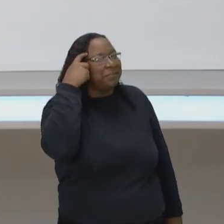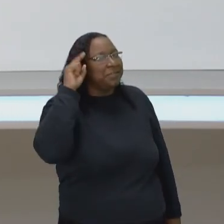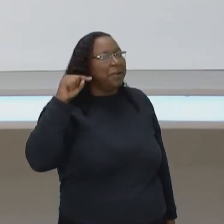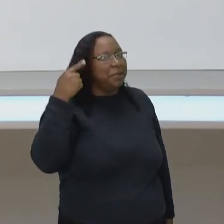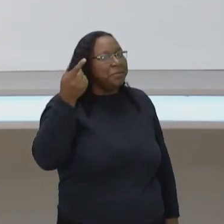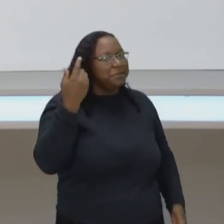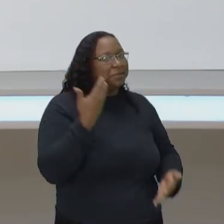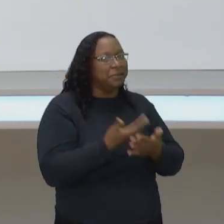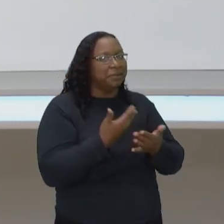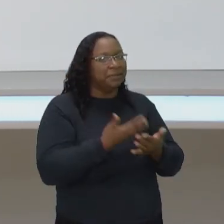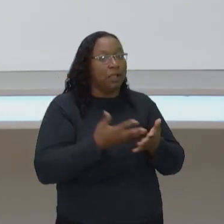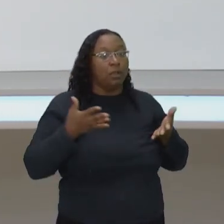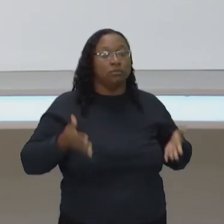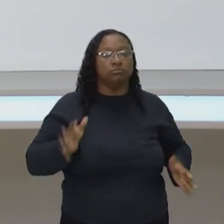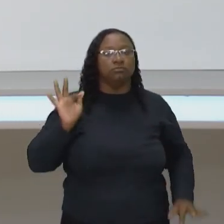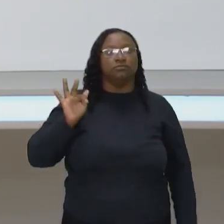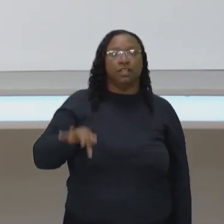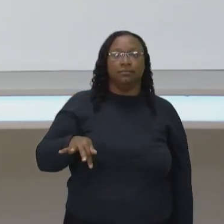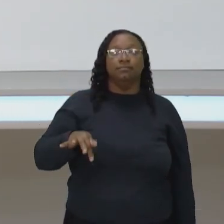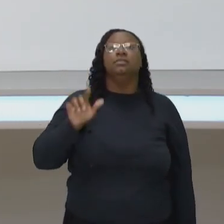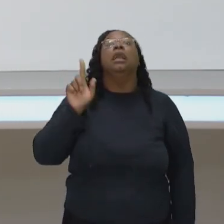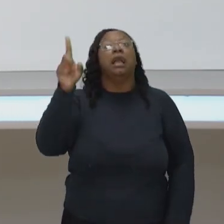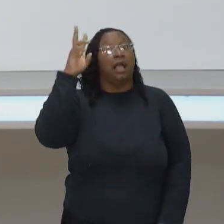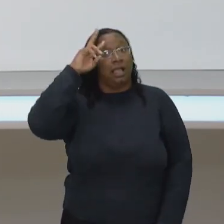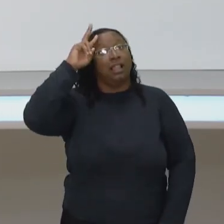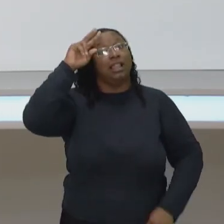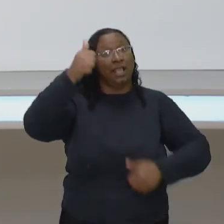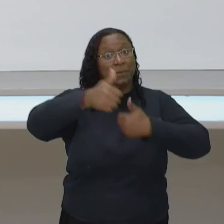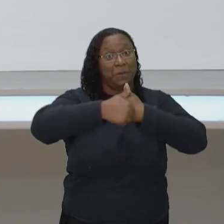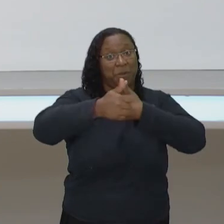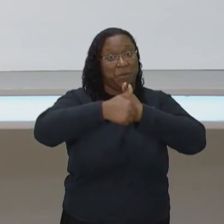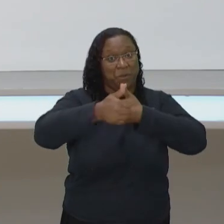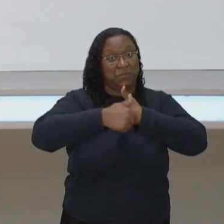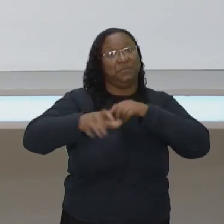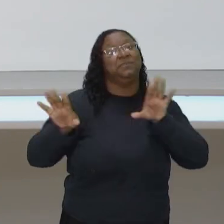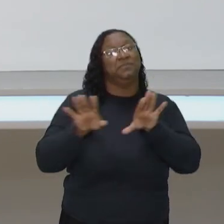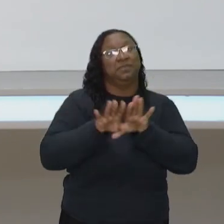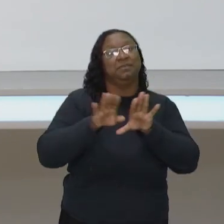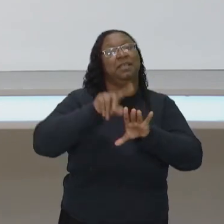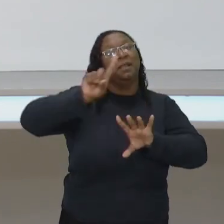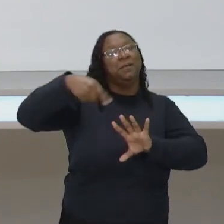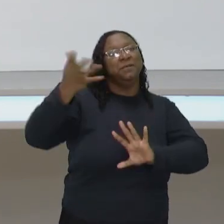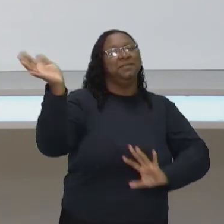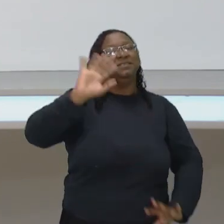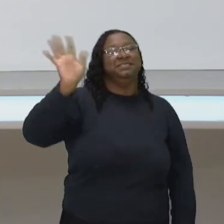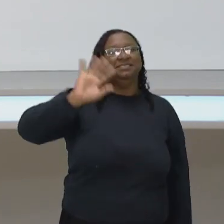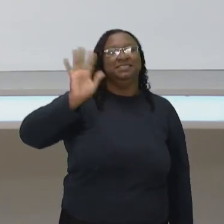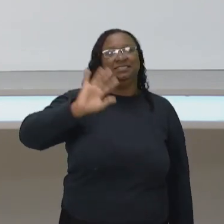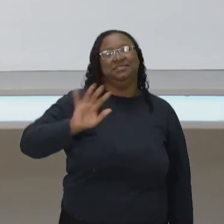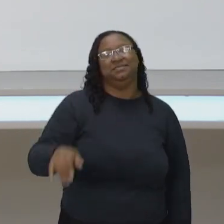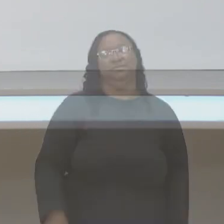ficando por aqui. Não vai esquecer de avaliar a nossa aula também. Até a próxima com mais contas aí. É isso daí.